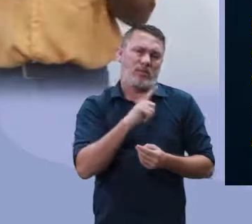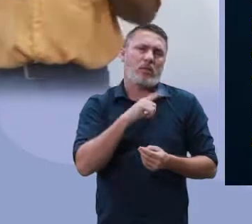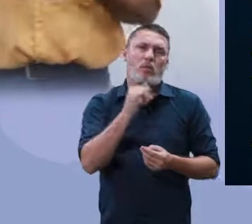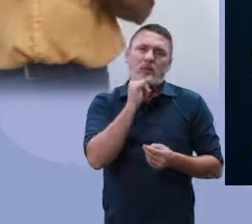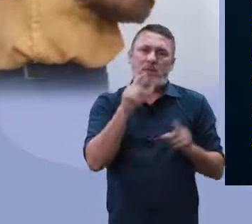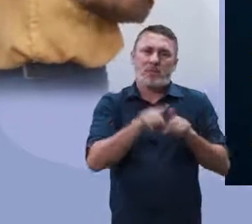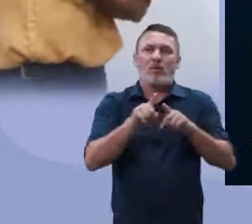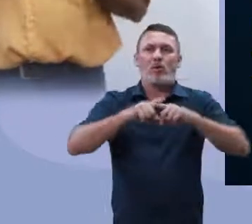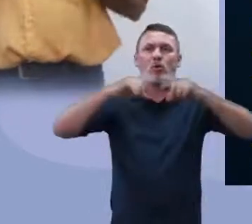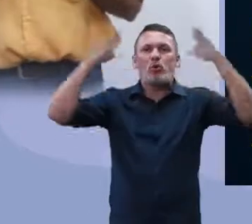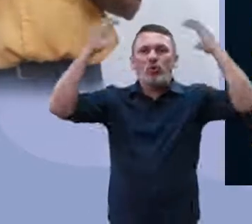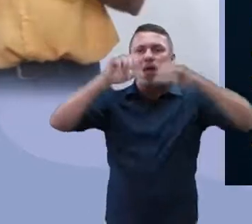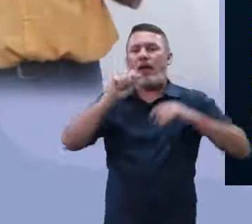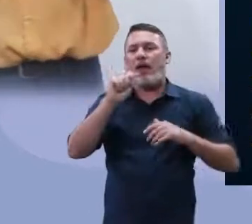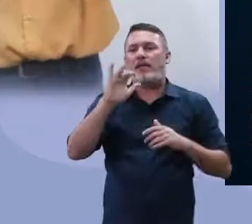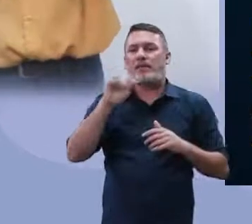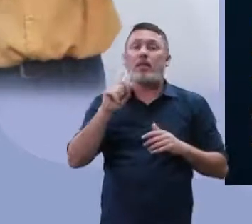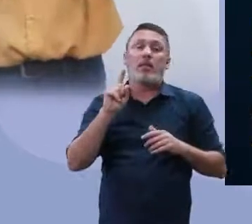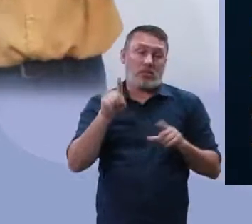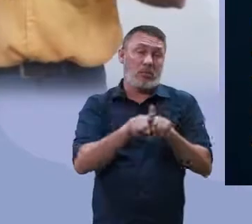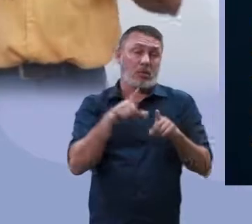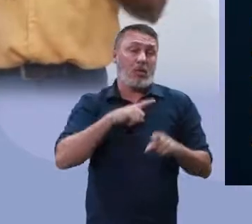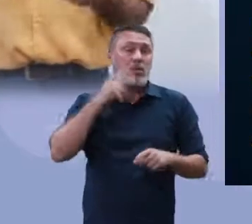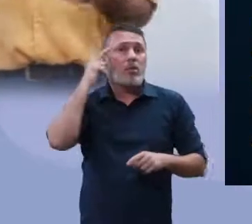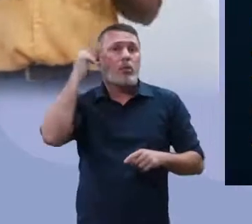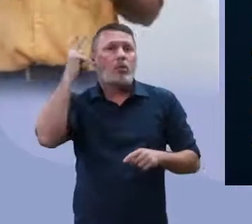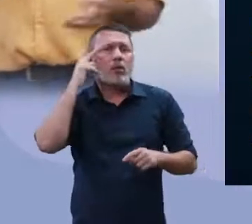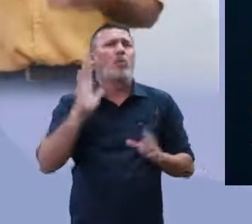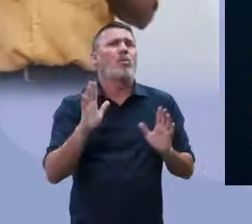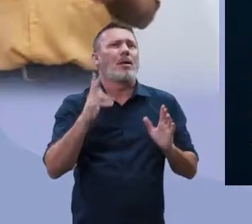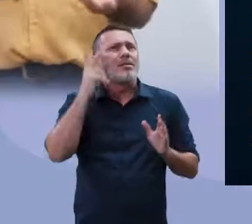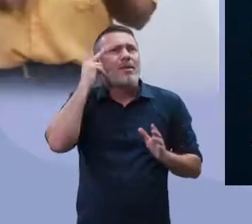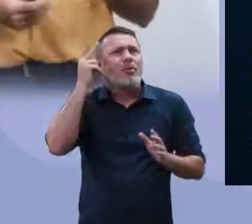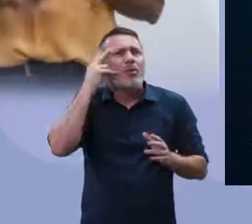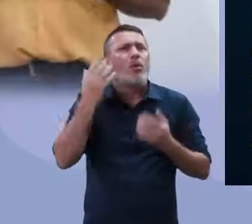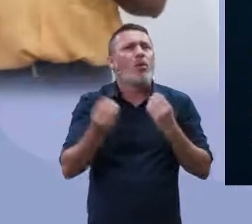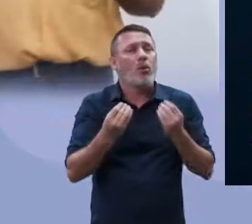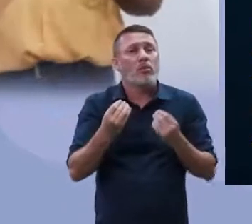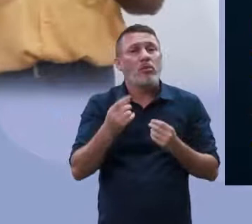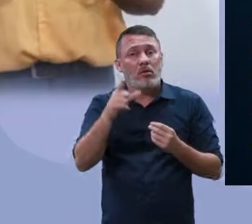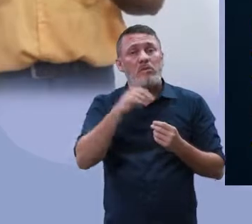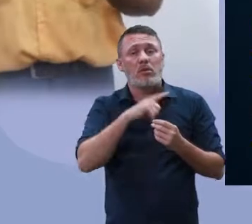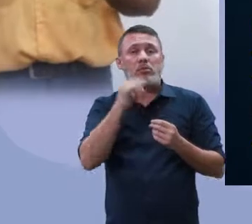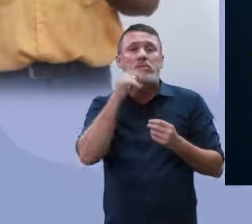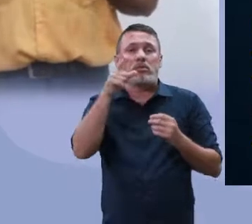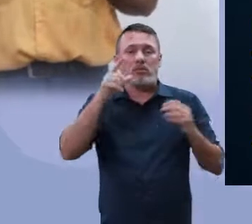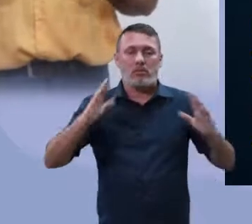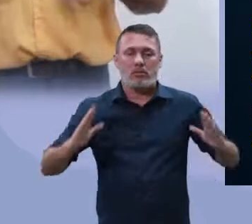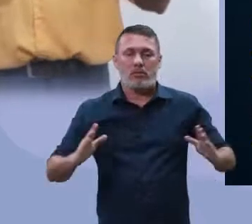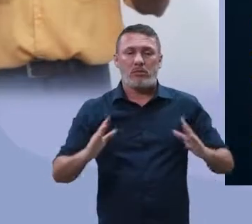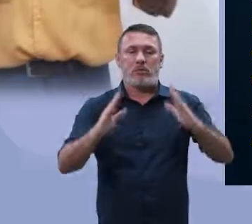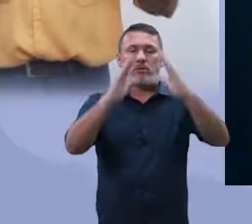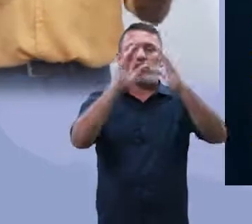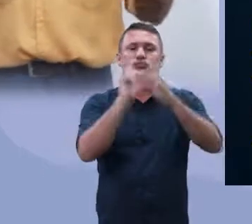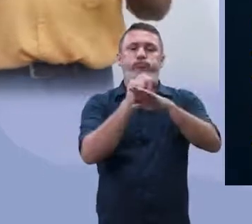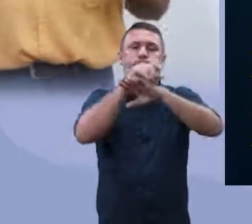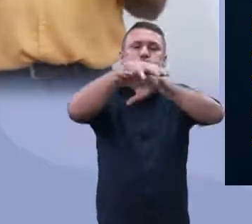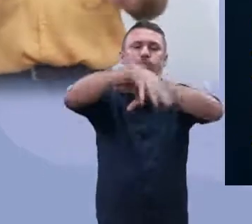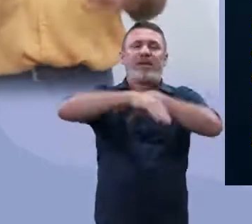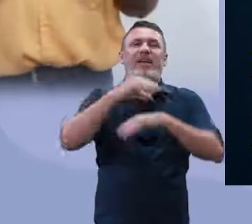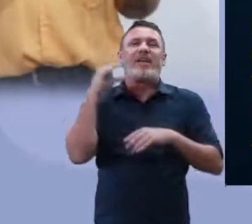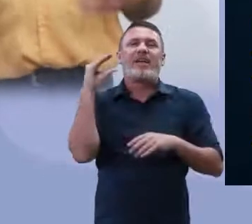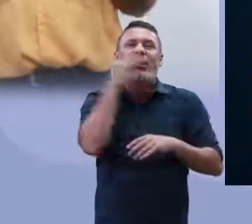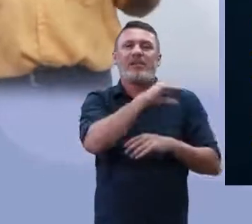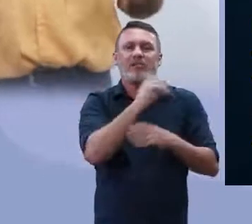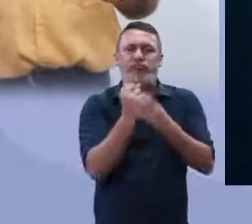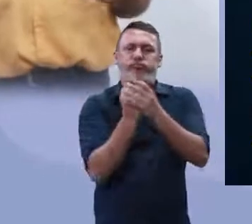por exemplo, a chuva ácida de forma natural, onde ela vai estar acontecendo, por exemplo, por erupções vulcânicas. Uma erupção vulcânica